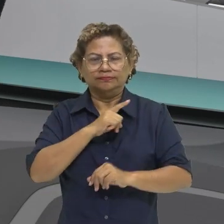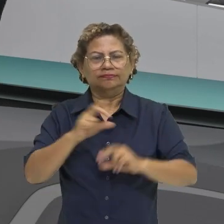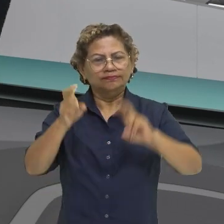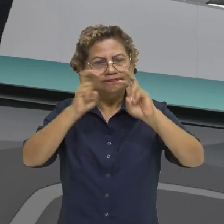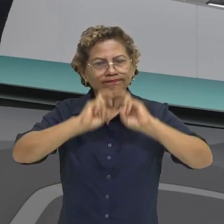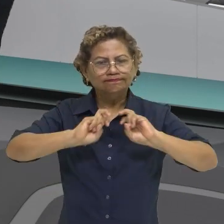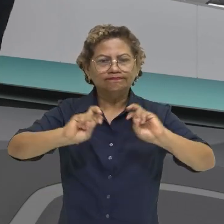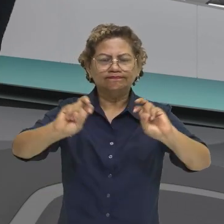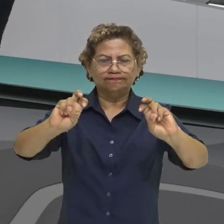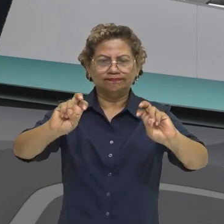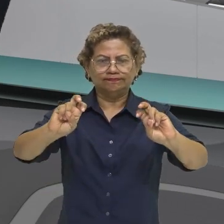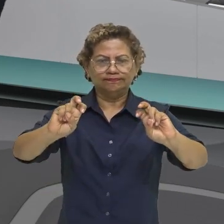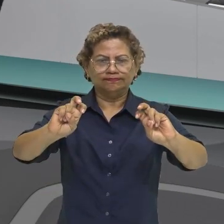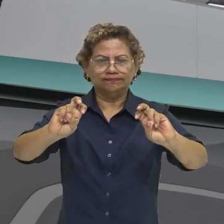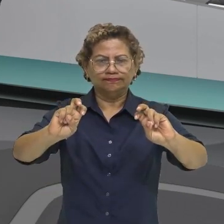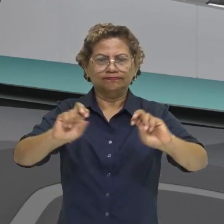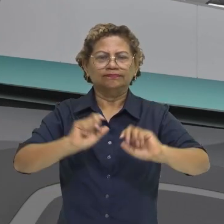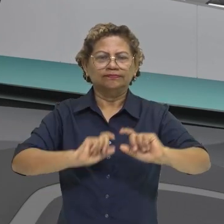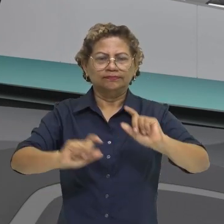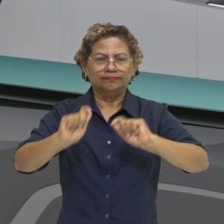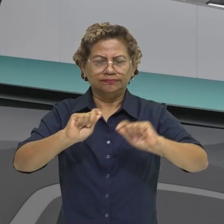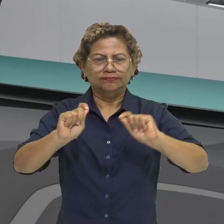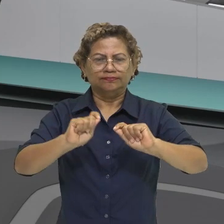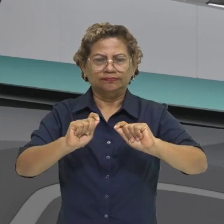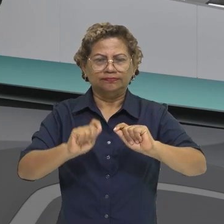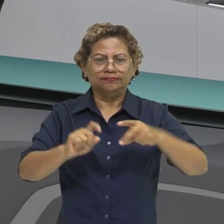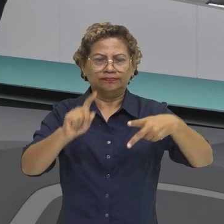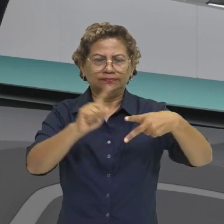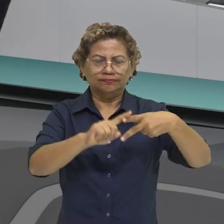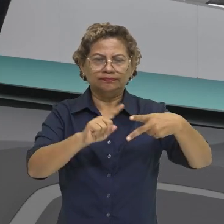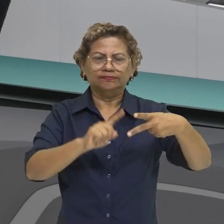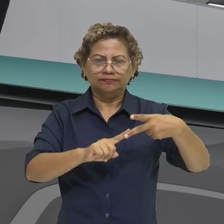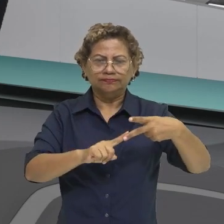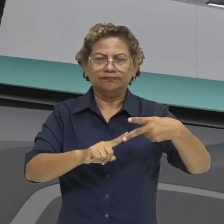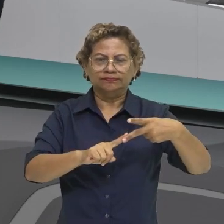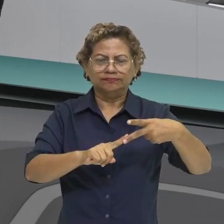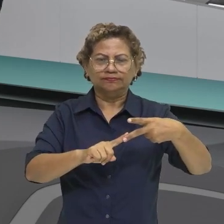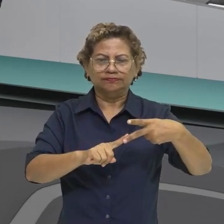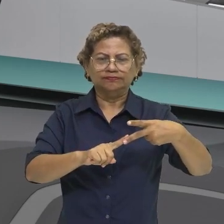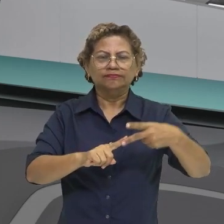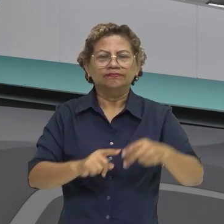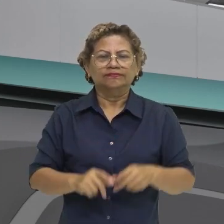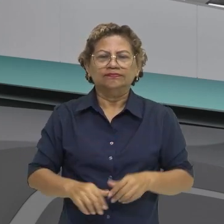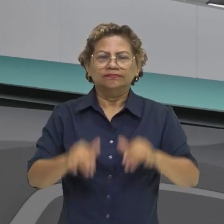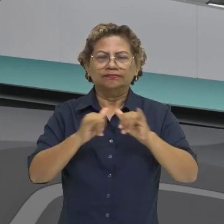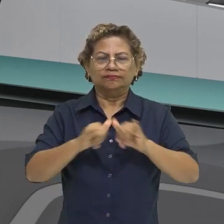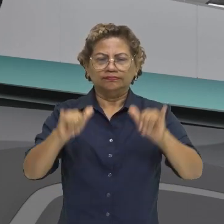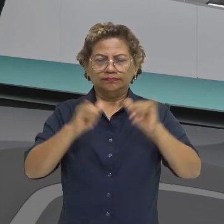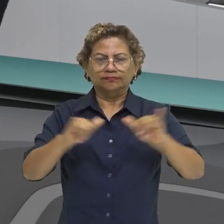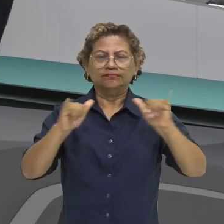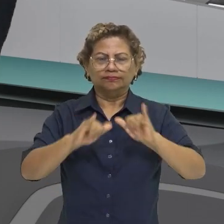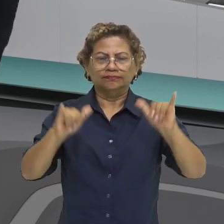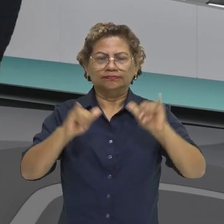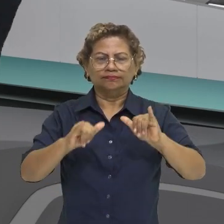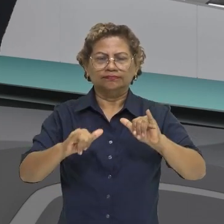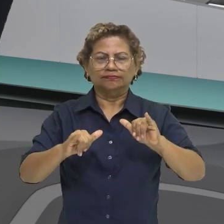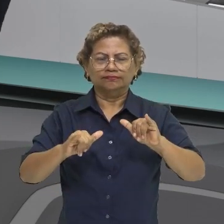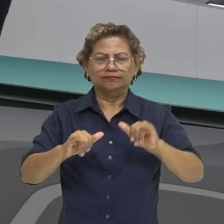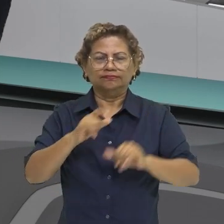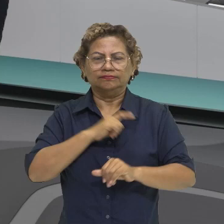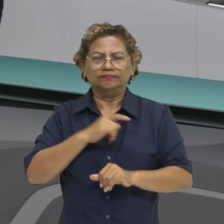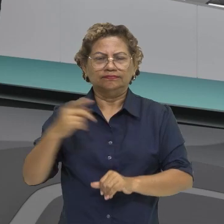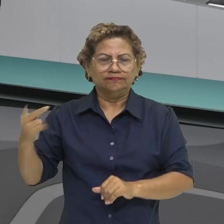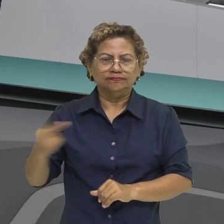lusitano, a quem Netuno e Marte anunciaram. Cesse tudo que a musa antiga canta, que outro